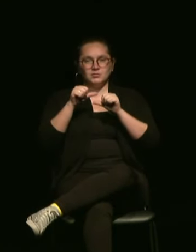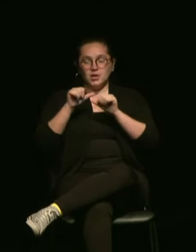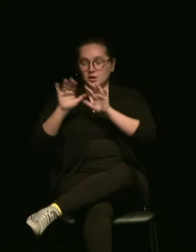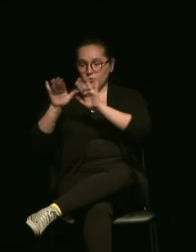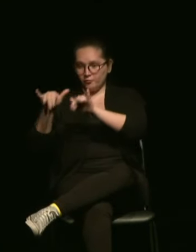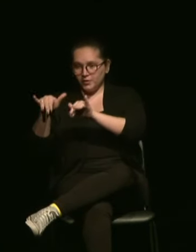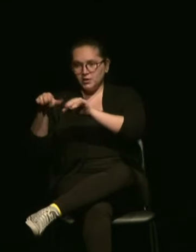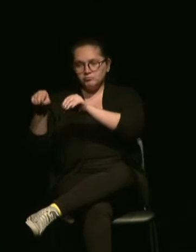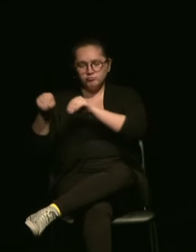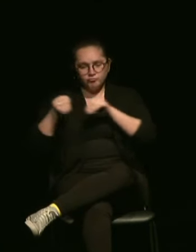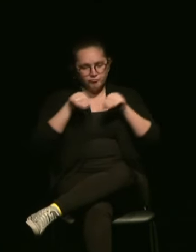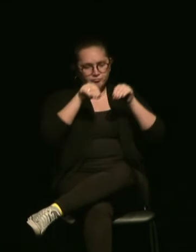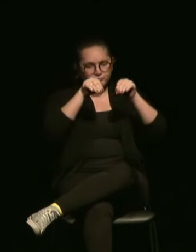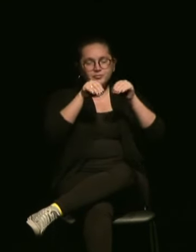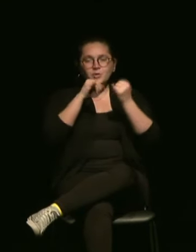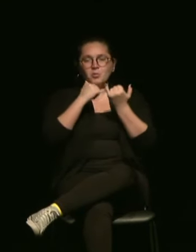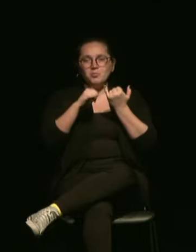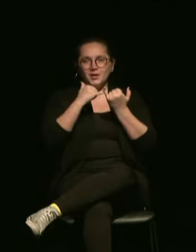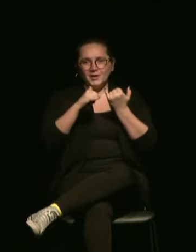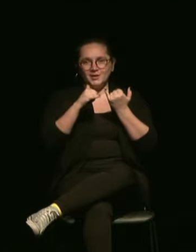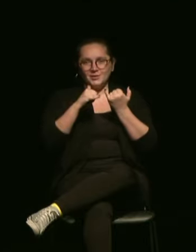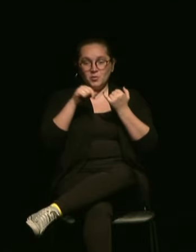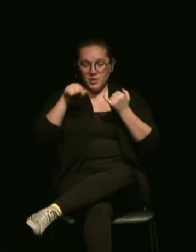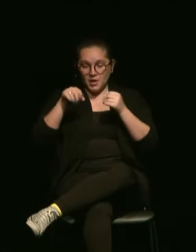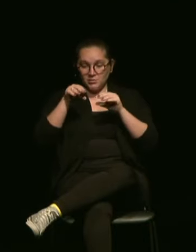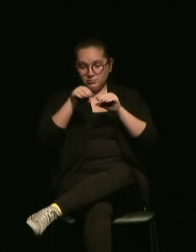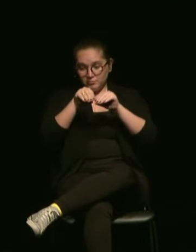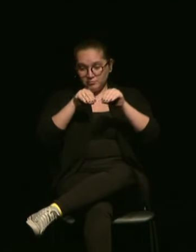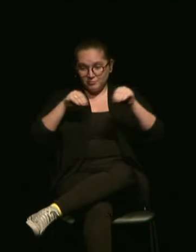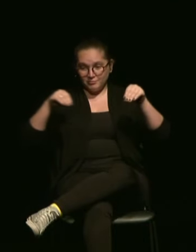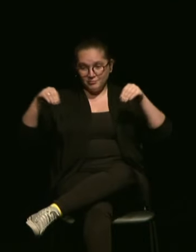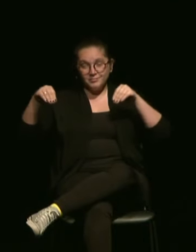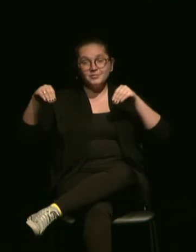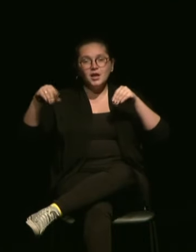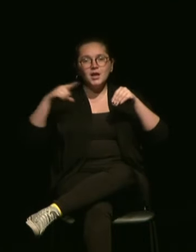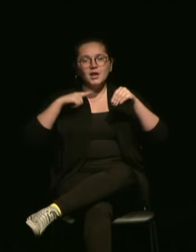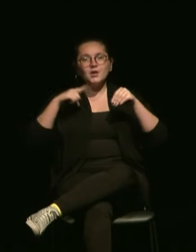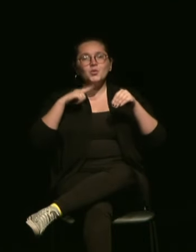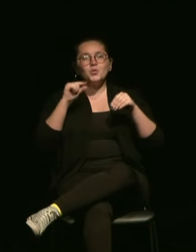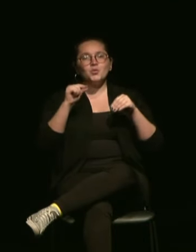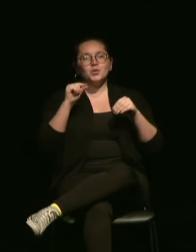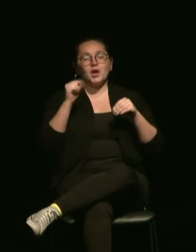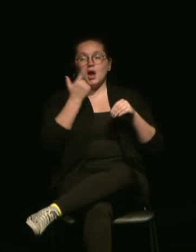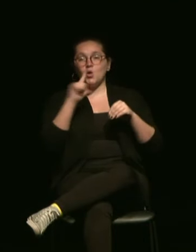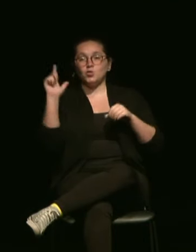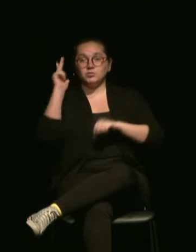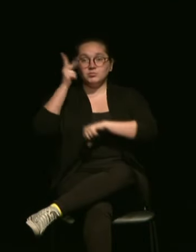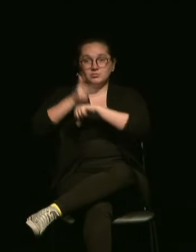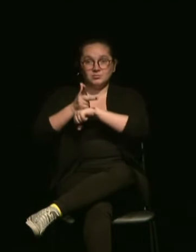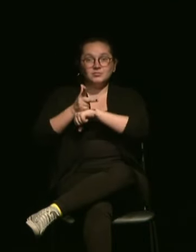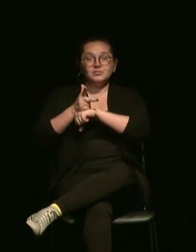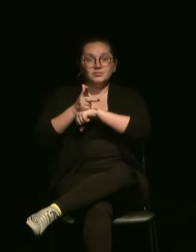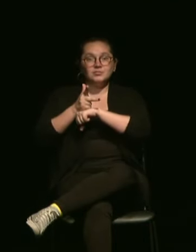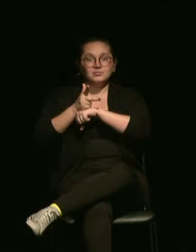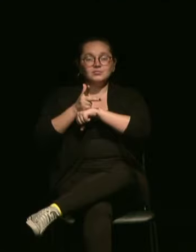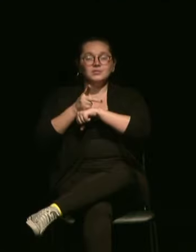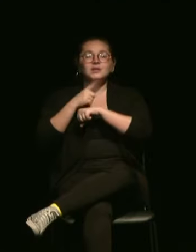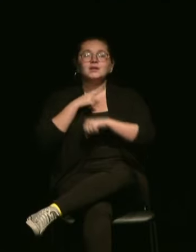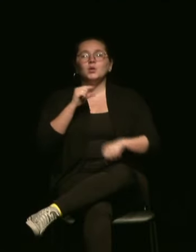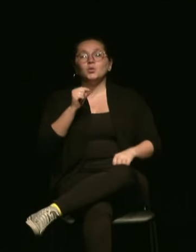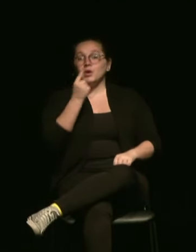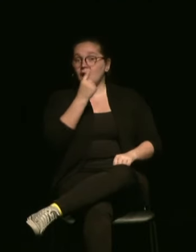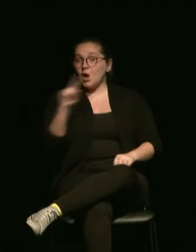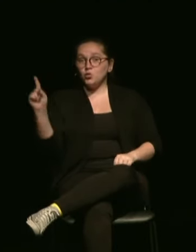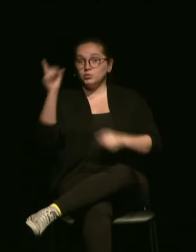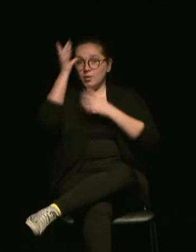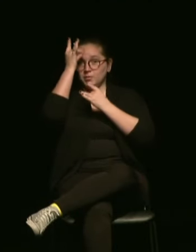usa a penúltima personagem a ser filmada como a última personagem do filme montado. E a